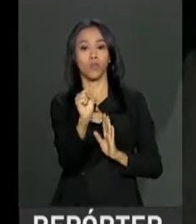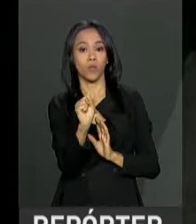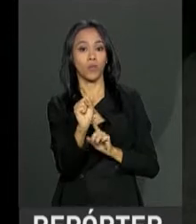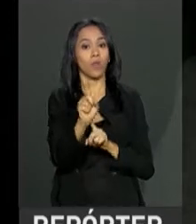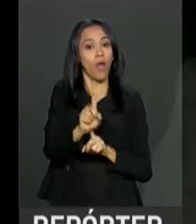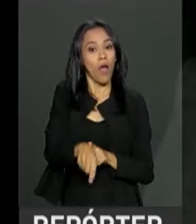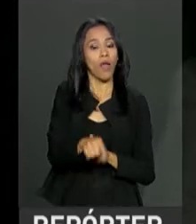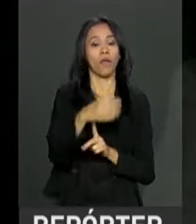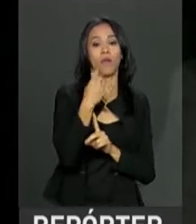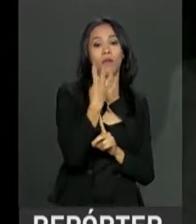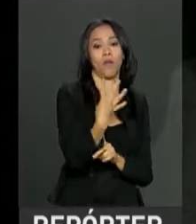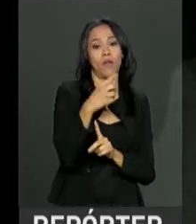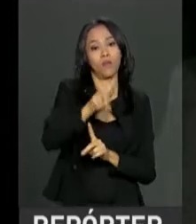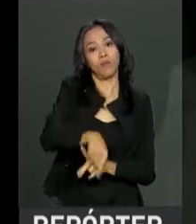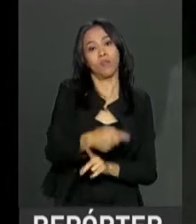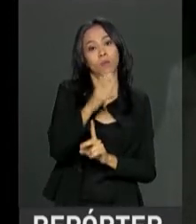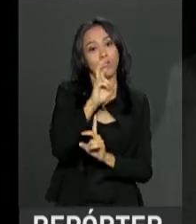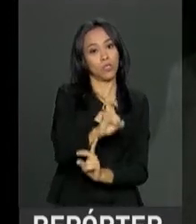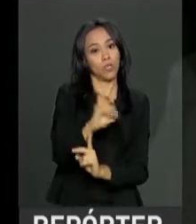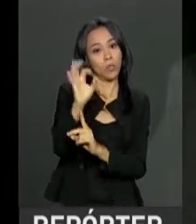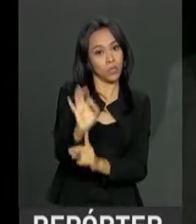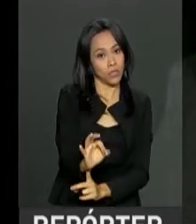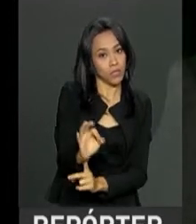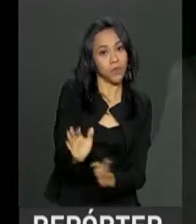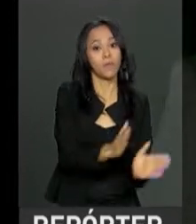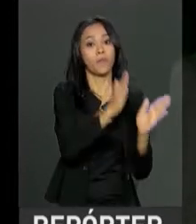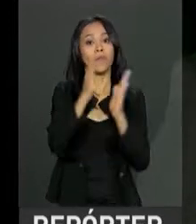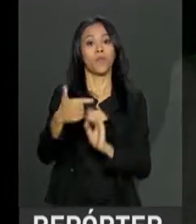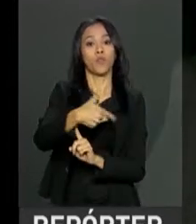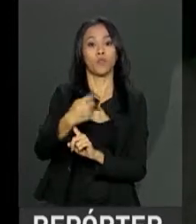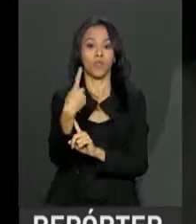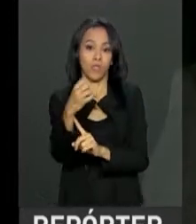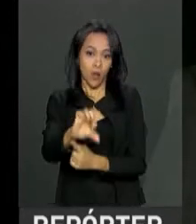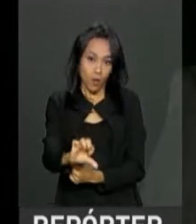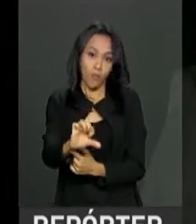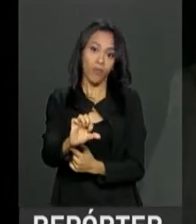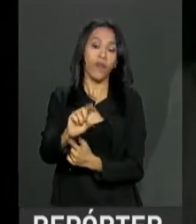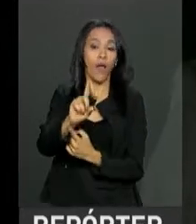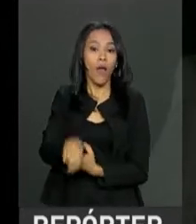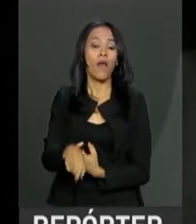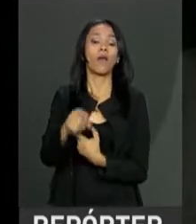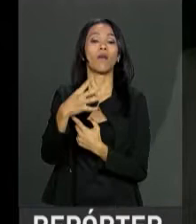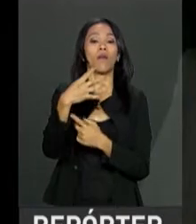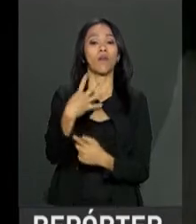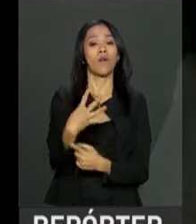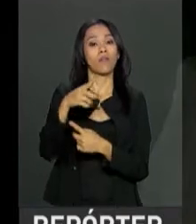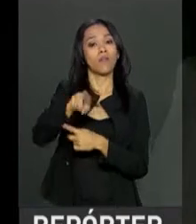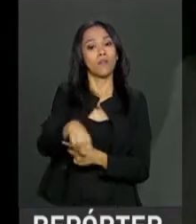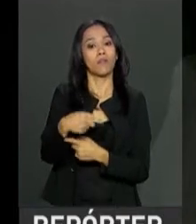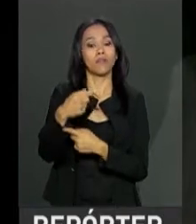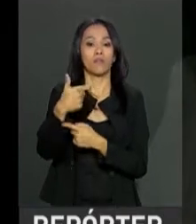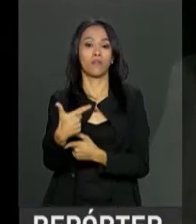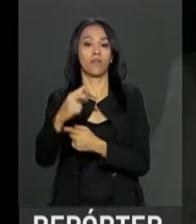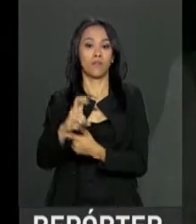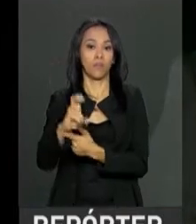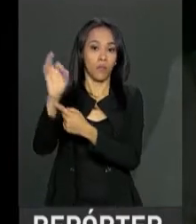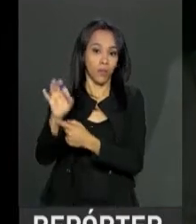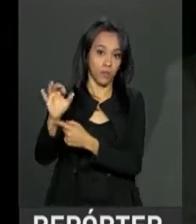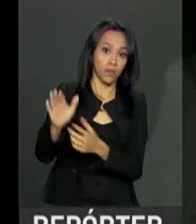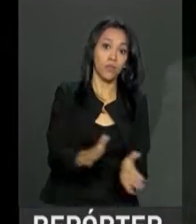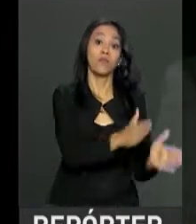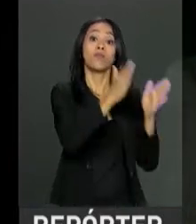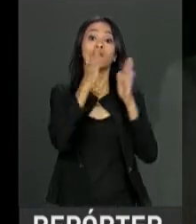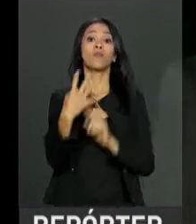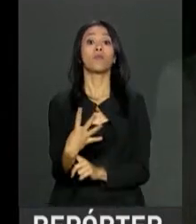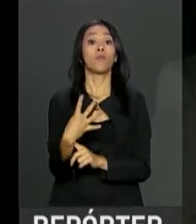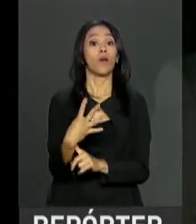de 4,5 por cento para 2019 a meta está fixado em 4,25 por cento e 4